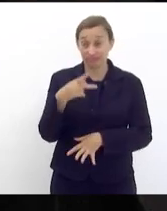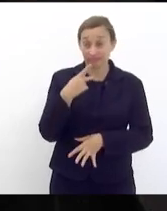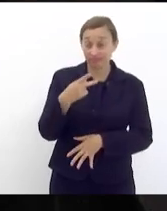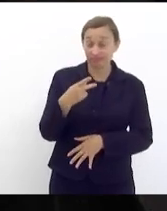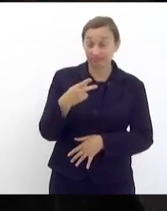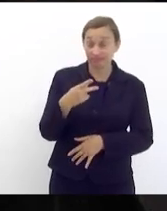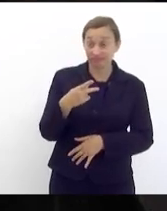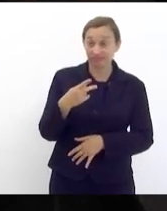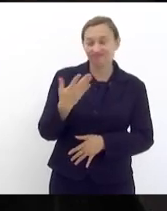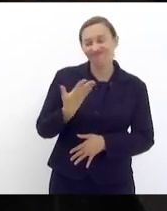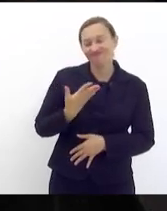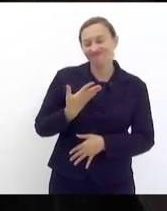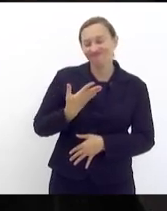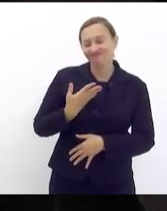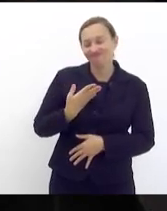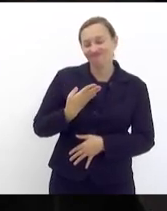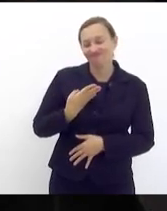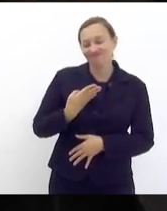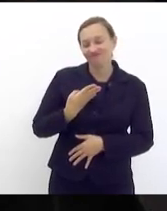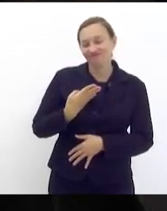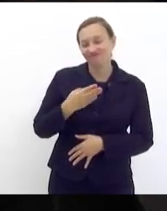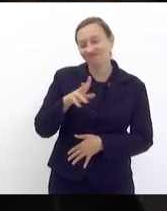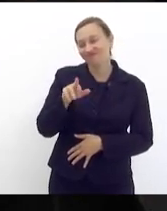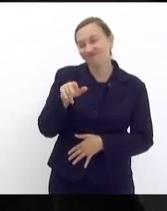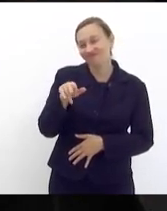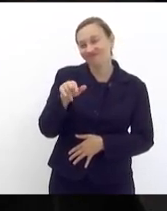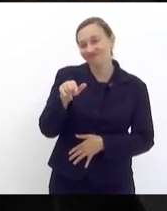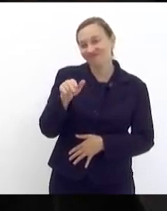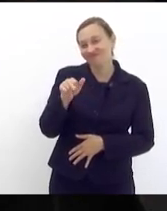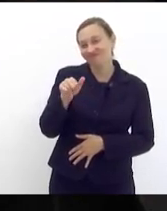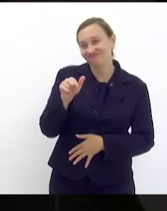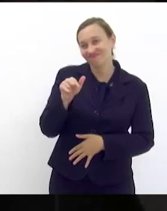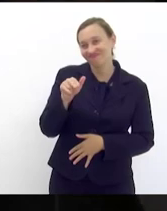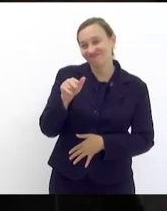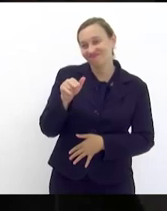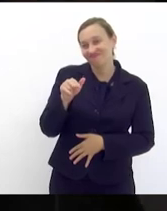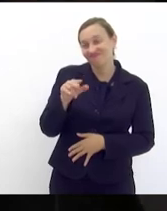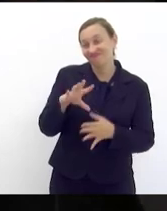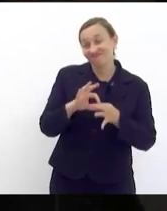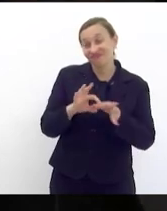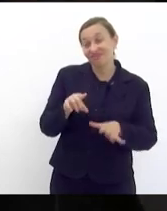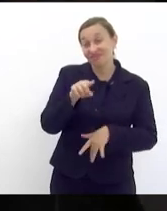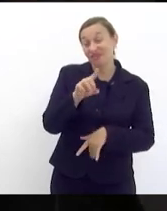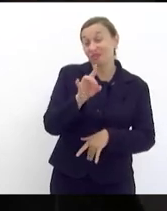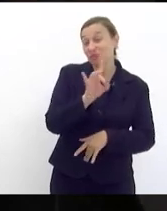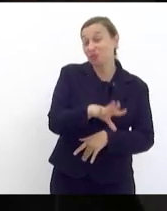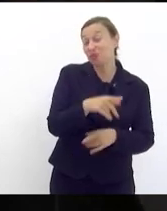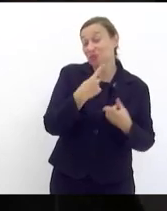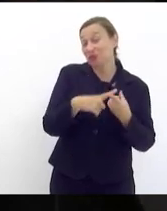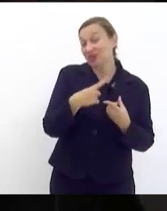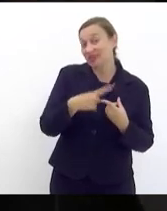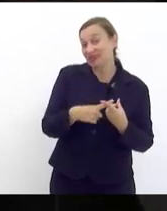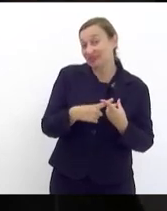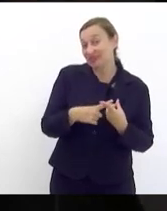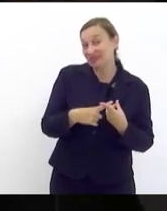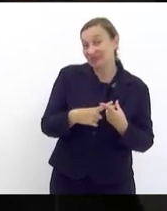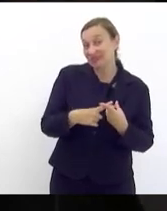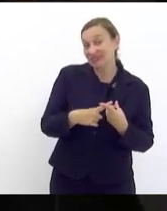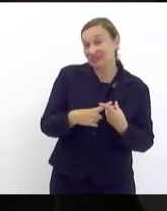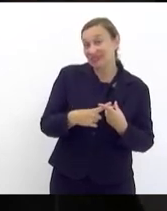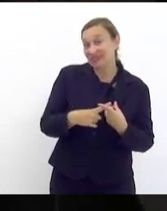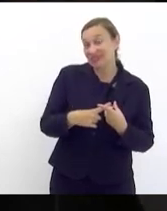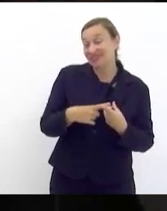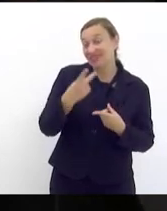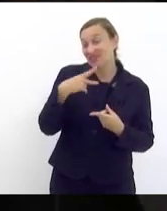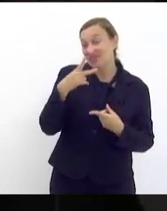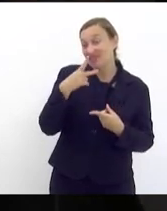meu querido amigo, irmão, e eu deixei ele por um dos últimos, porque eu